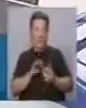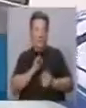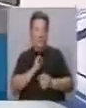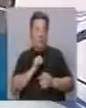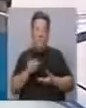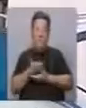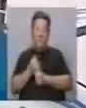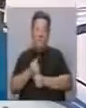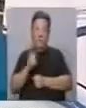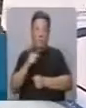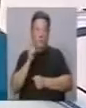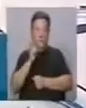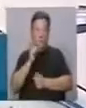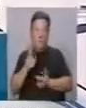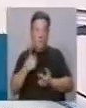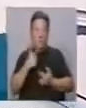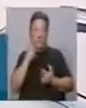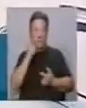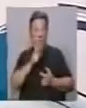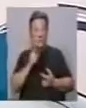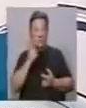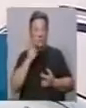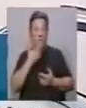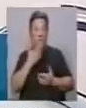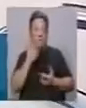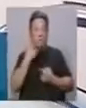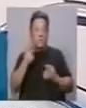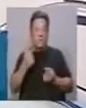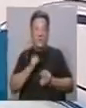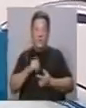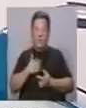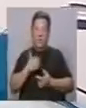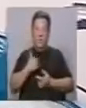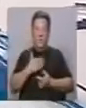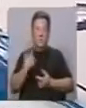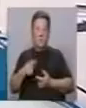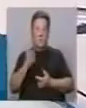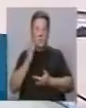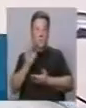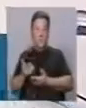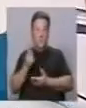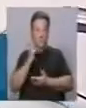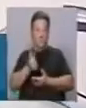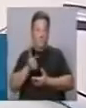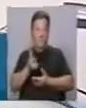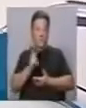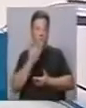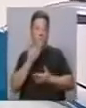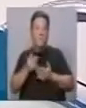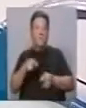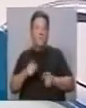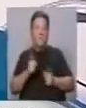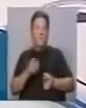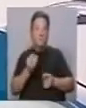trabalho também é importante. E conhecê-los, mostrar as oportunidades que empresas como a nossa têm, é sem dúvida uma mais-valia. O que é que pedem aqui?